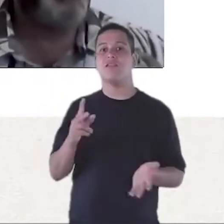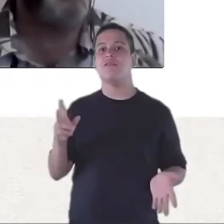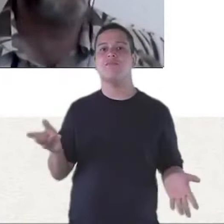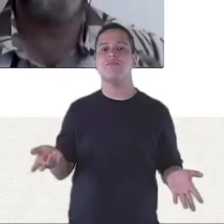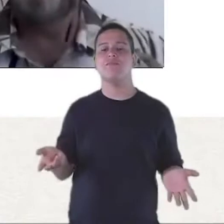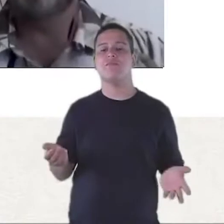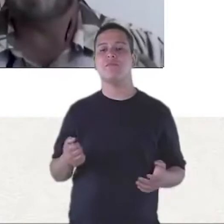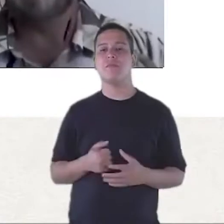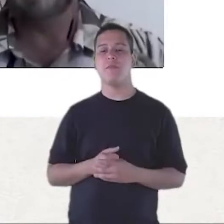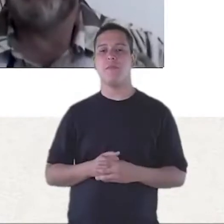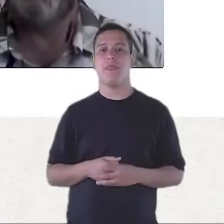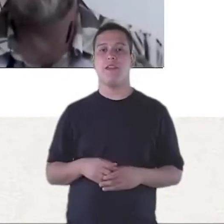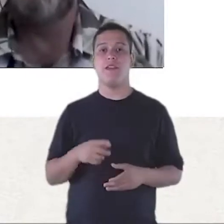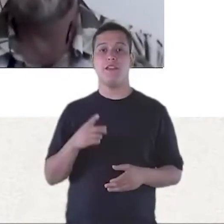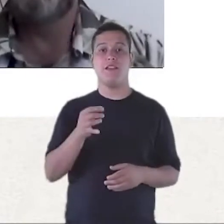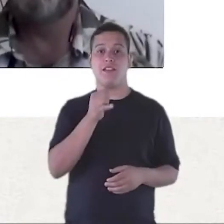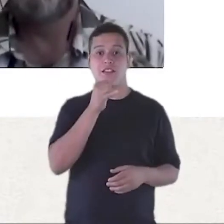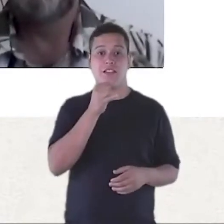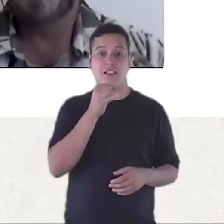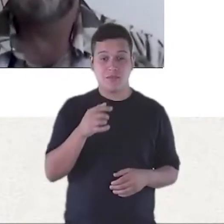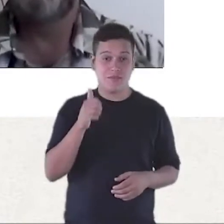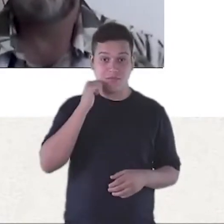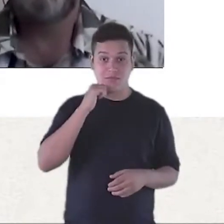ela abriu um vinho. Vamos brindar